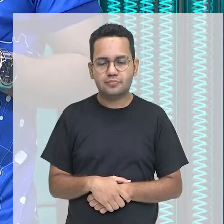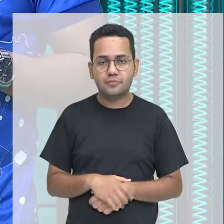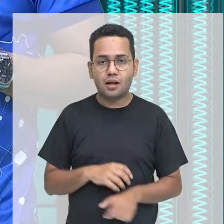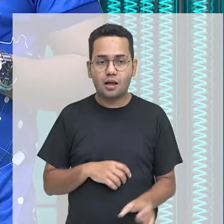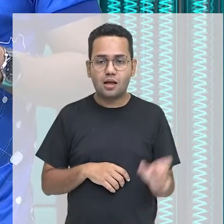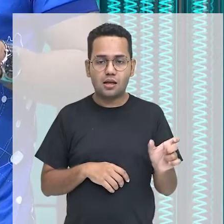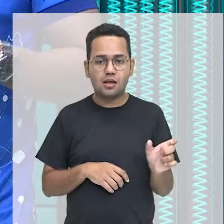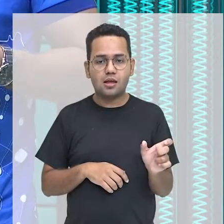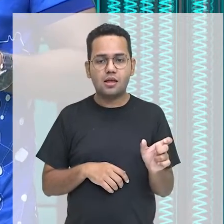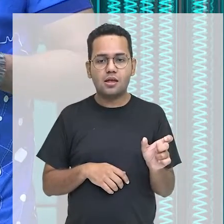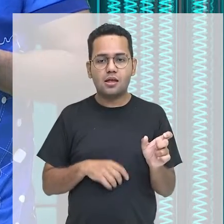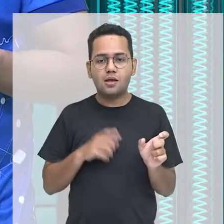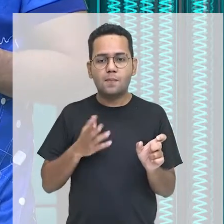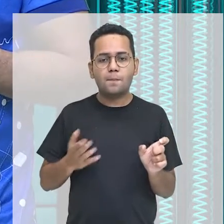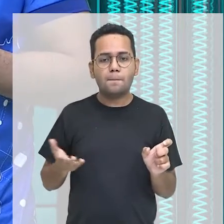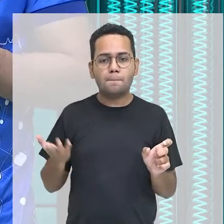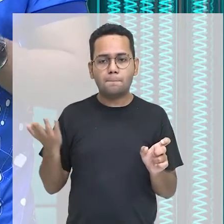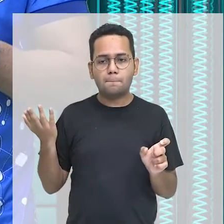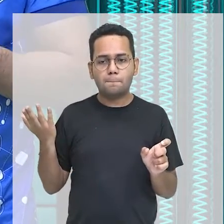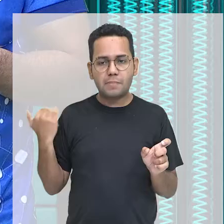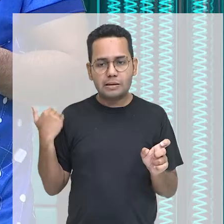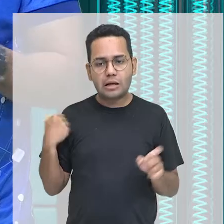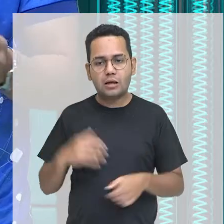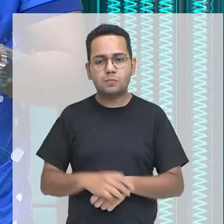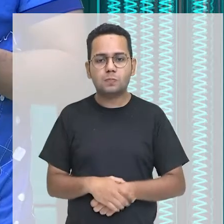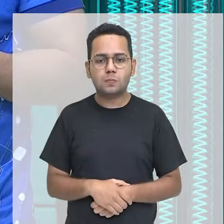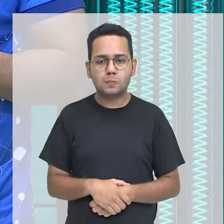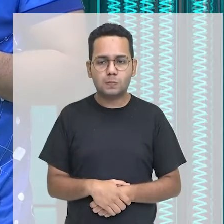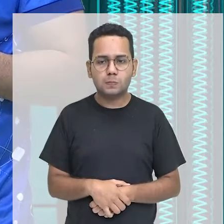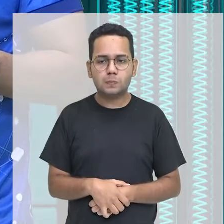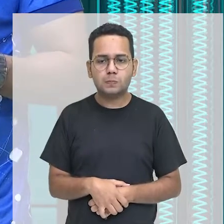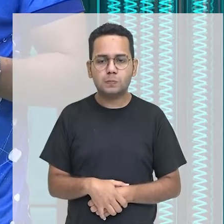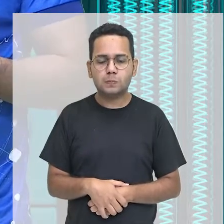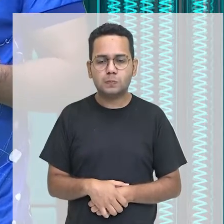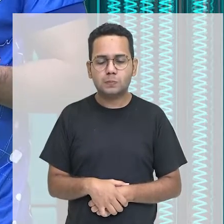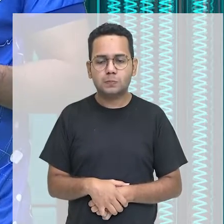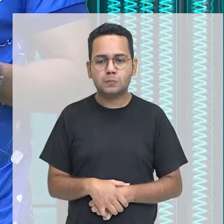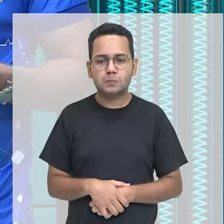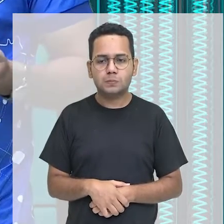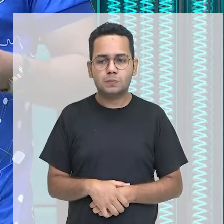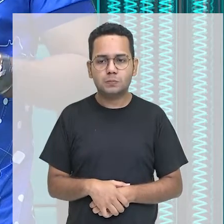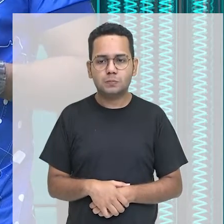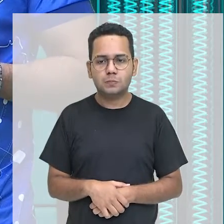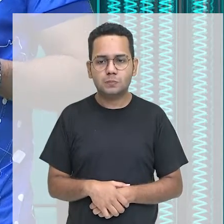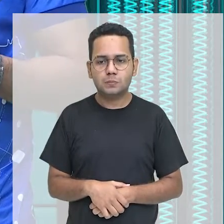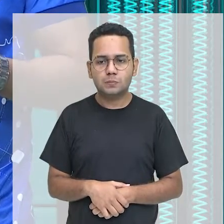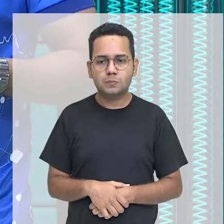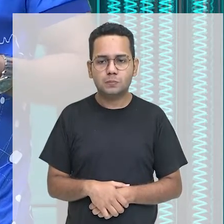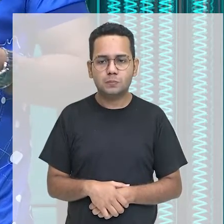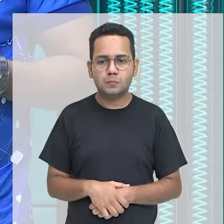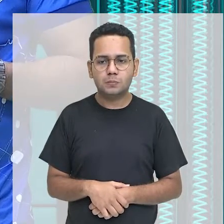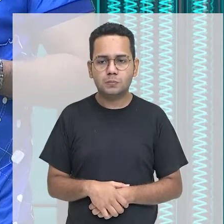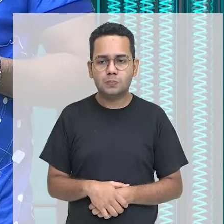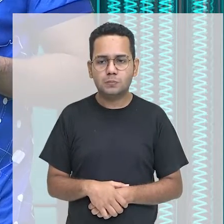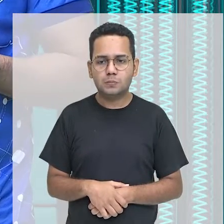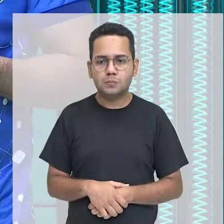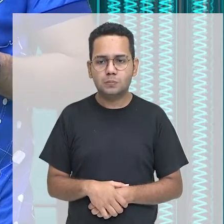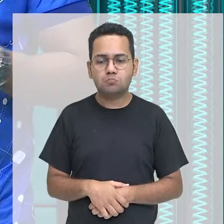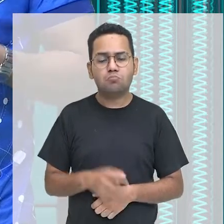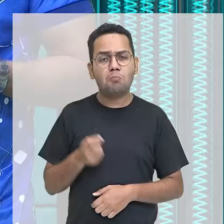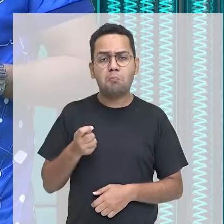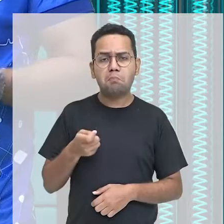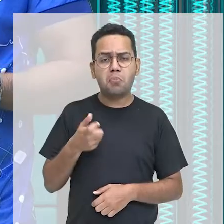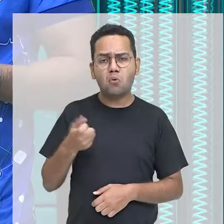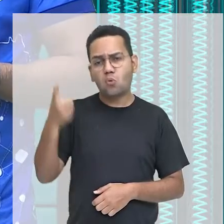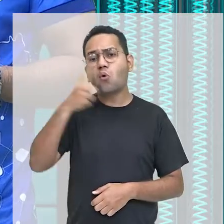tá? Ele tem é o mesmo significado, a mesma situação de uso, porém com um pouco a probabilidade